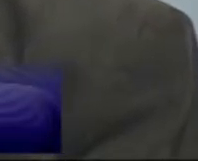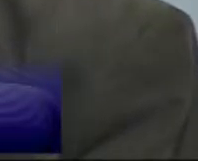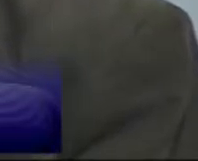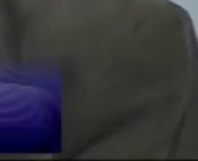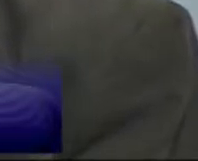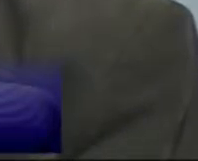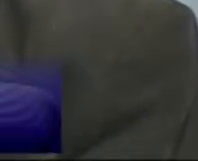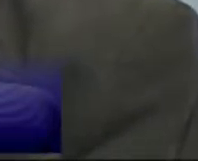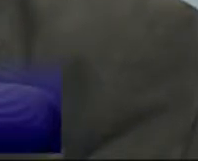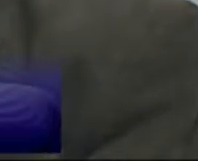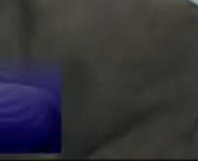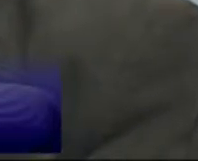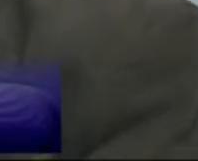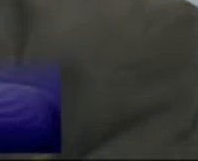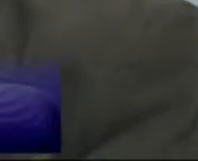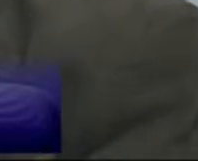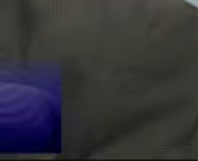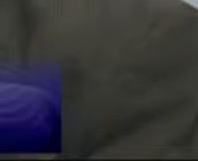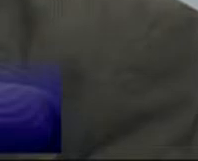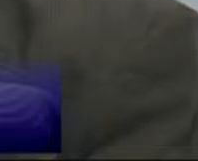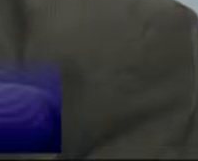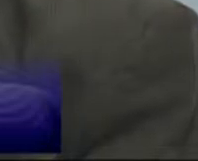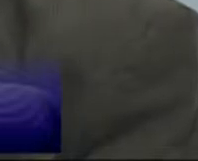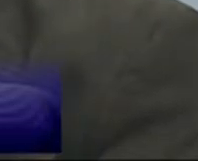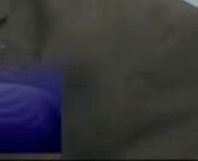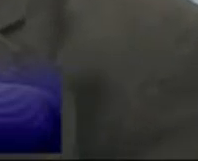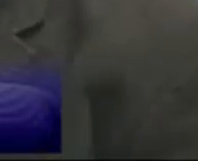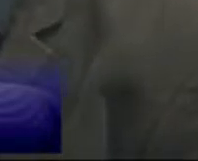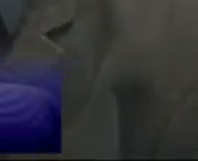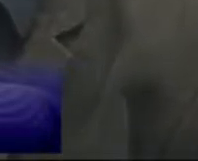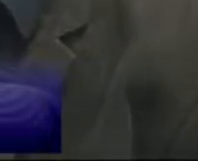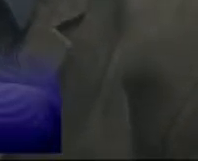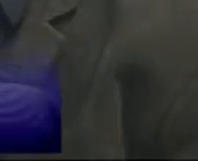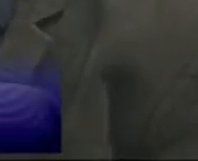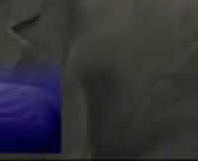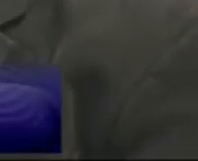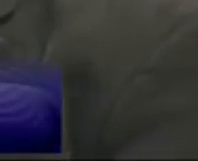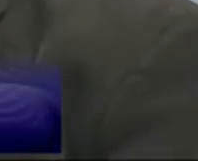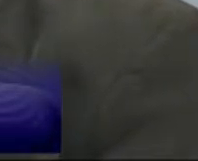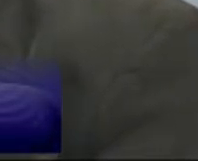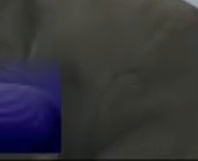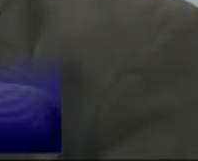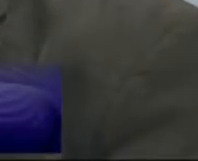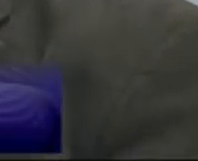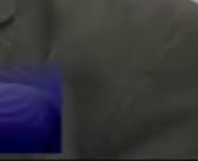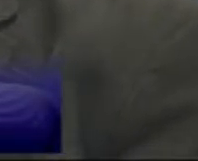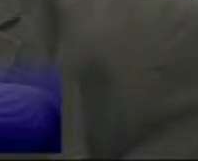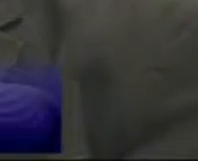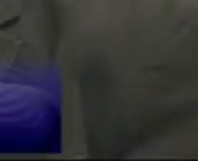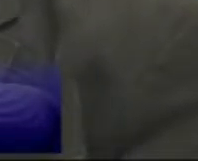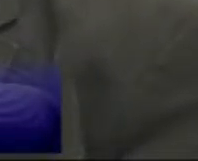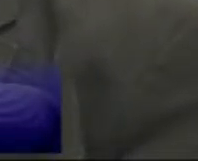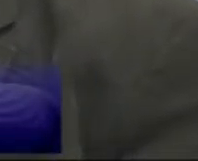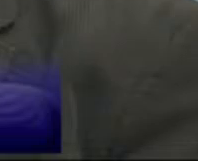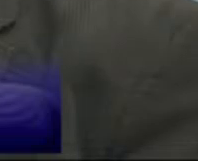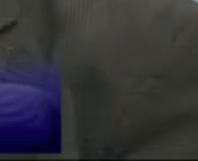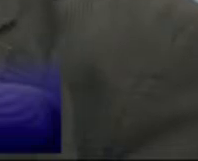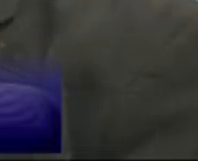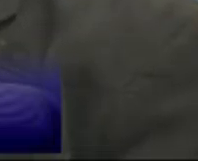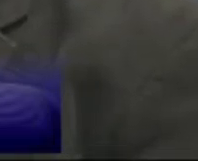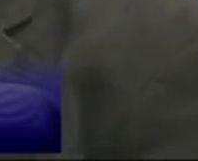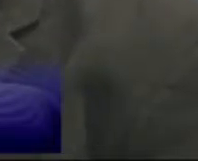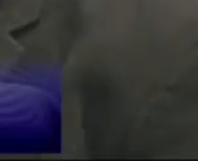uma dificuldade aqui, senhores vereadores, que quando nós queremos fazer um debate, seja com qualquer segmento da